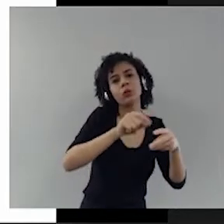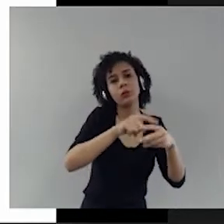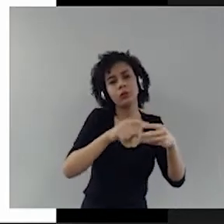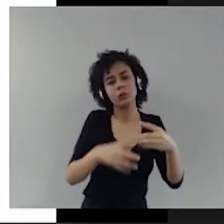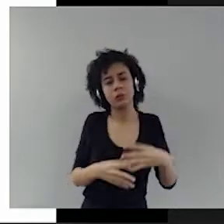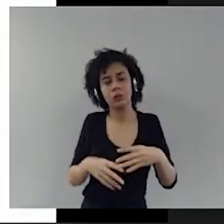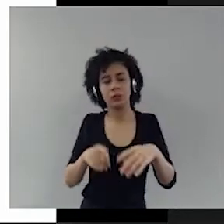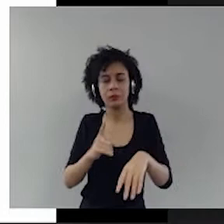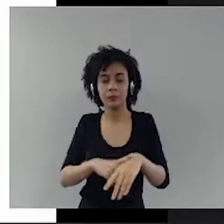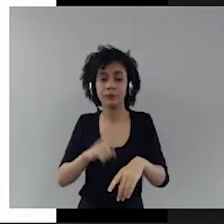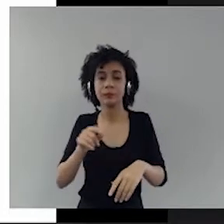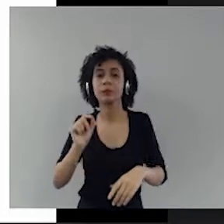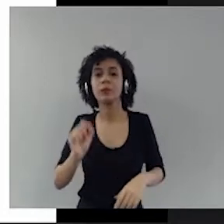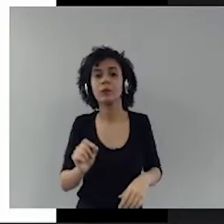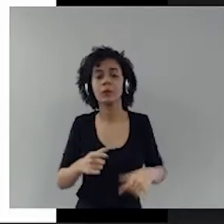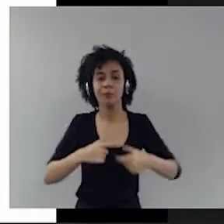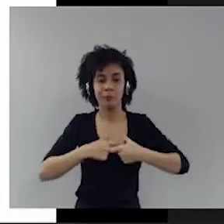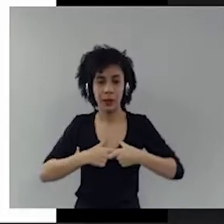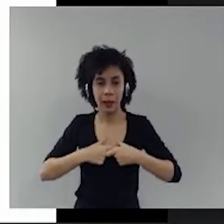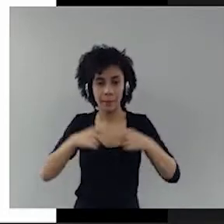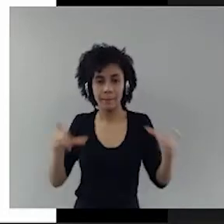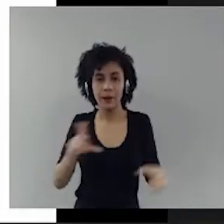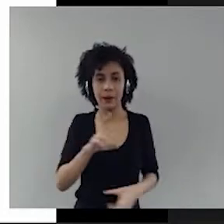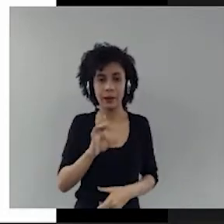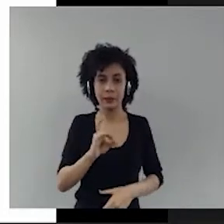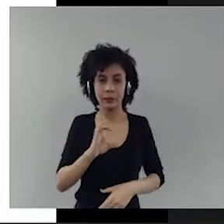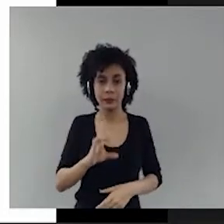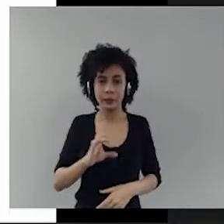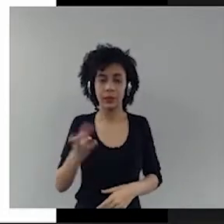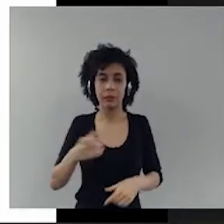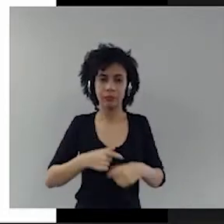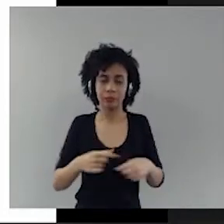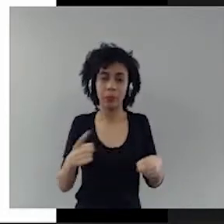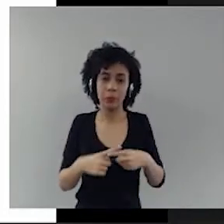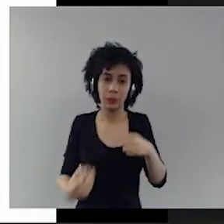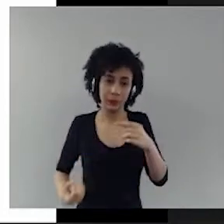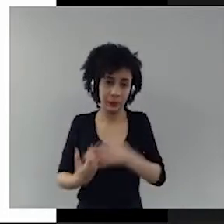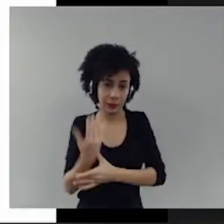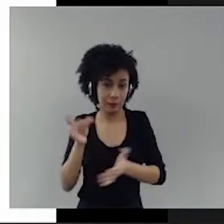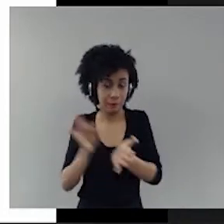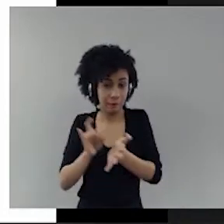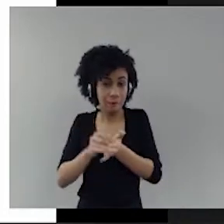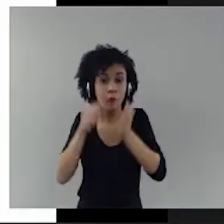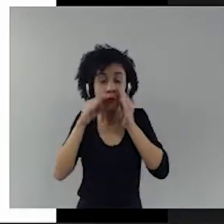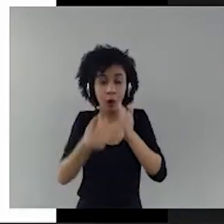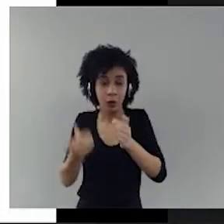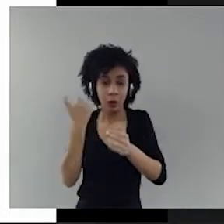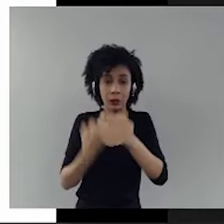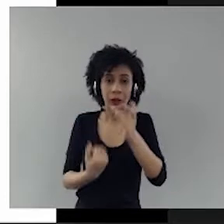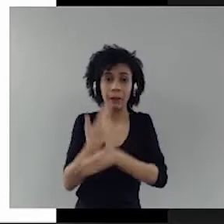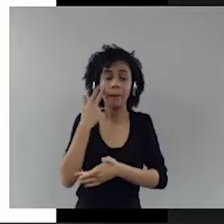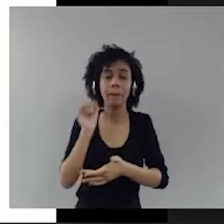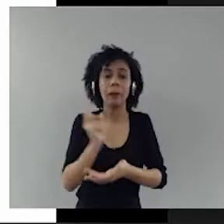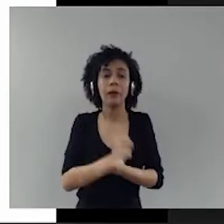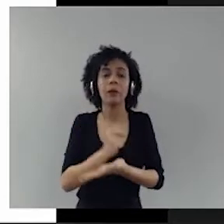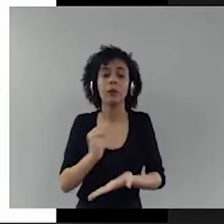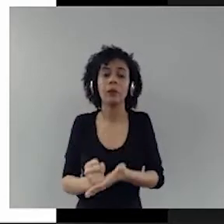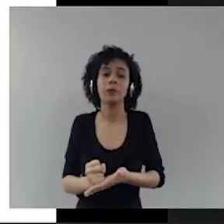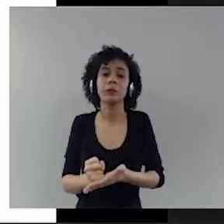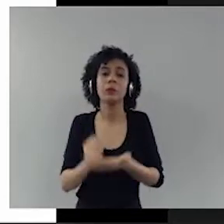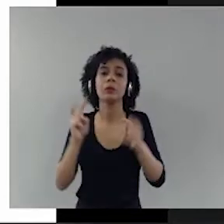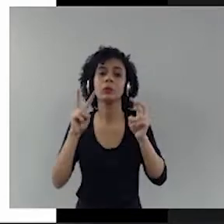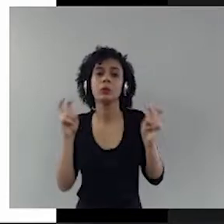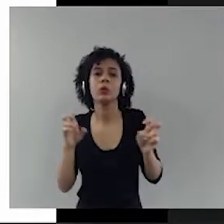período uma delas é a ampliação do rdc e foi criado originalmente para as contratações